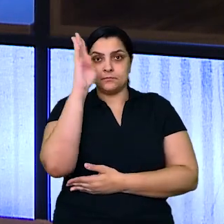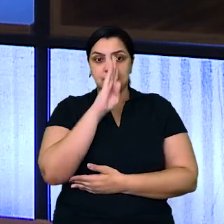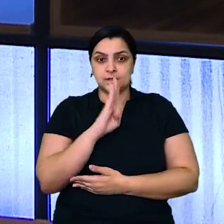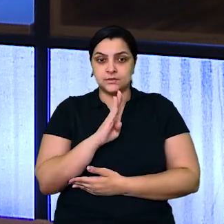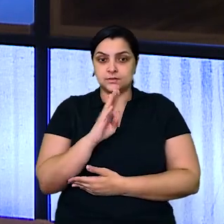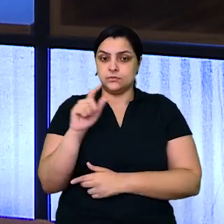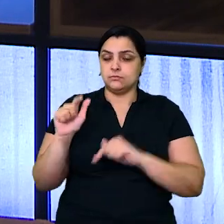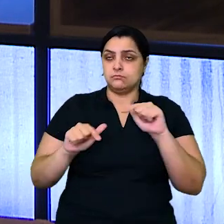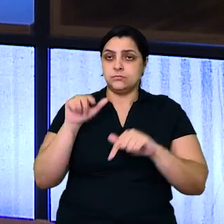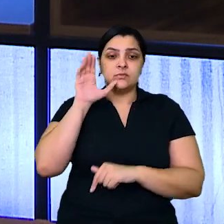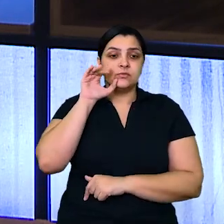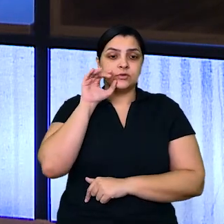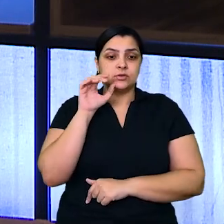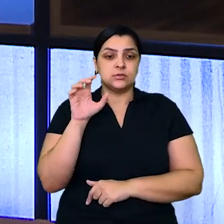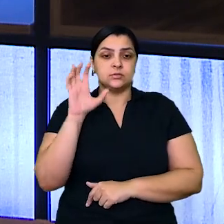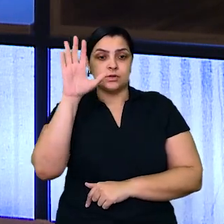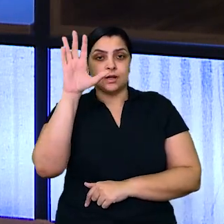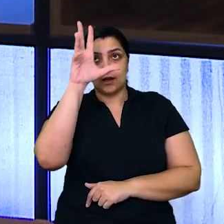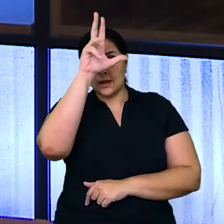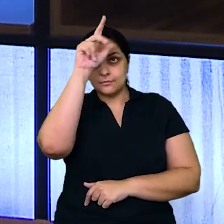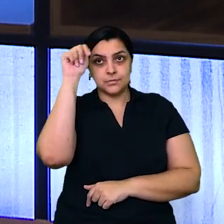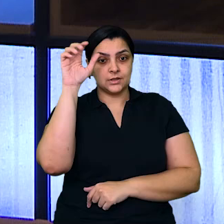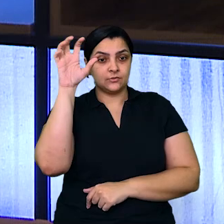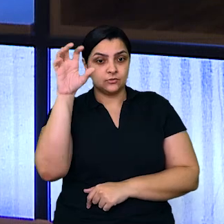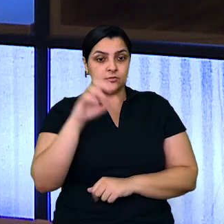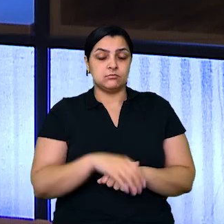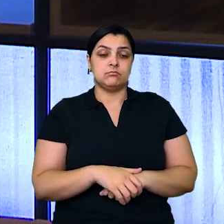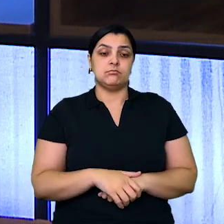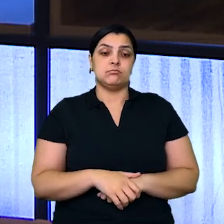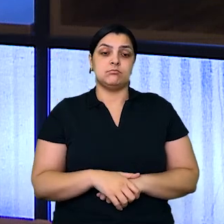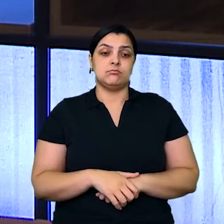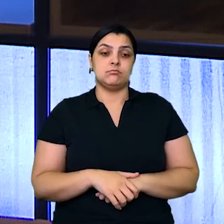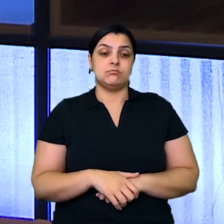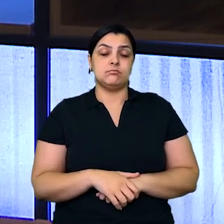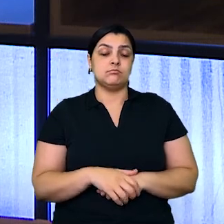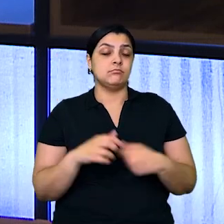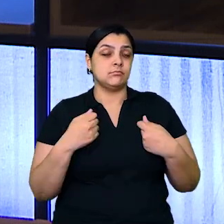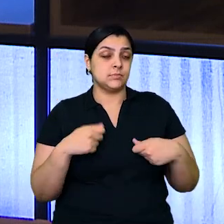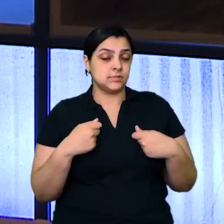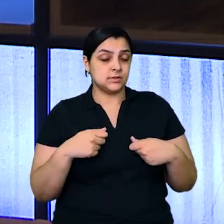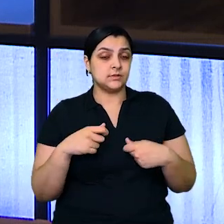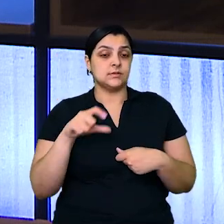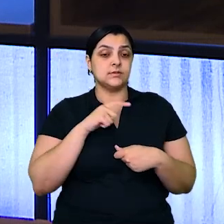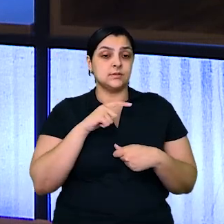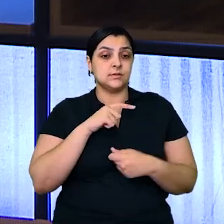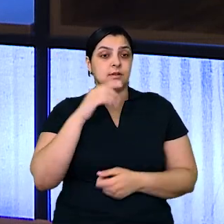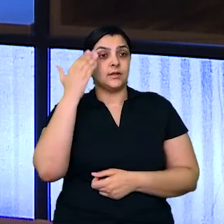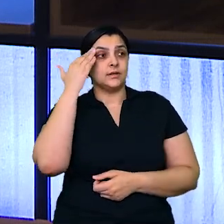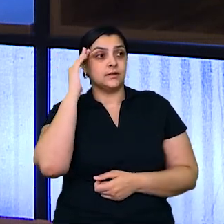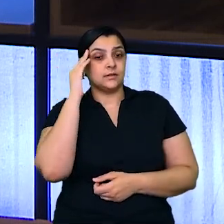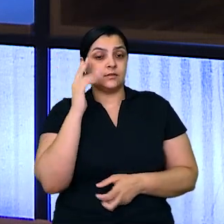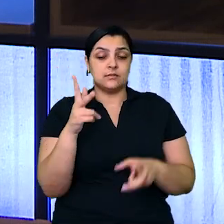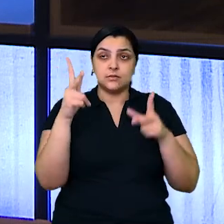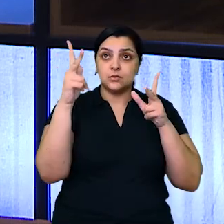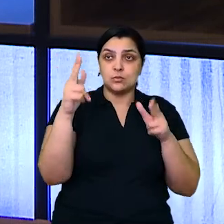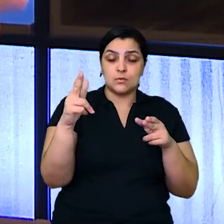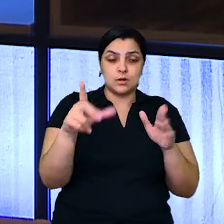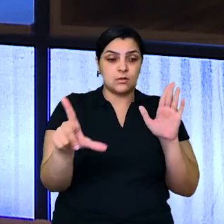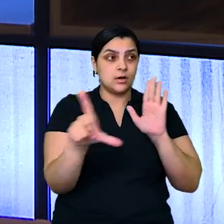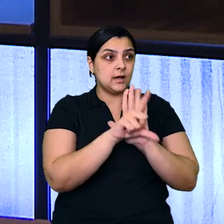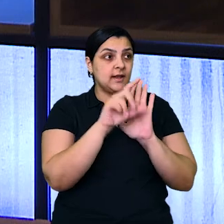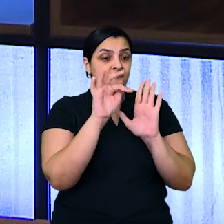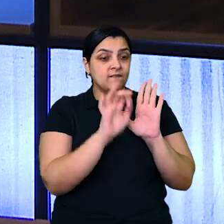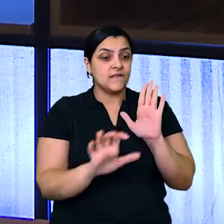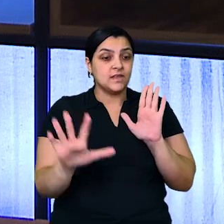que é um trabalhador lá no Amazonas, ele tem que ter interpretada a mesma lei, que é uma